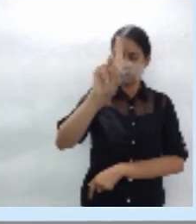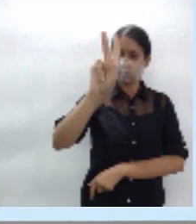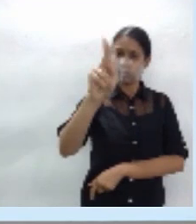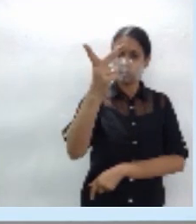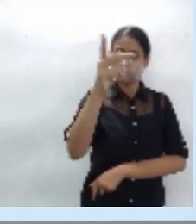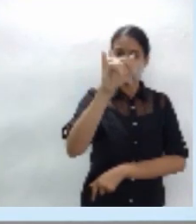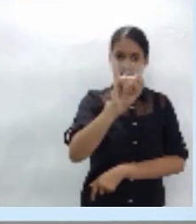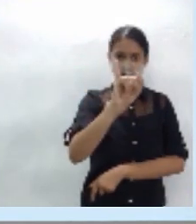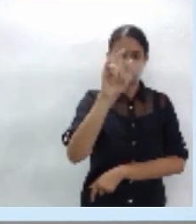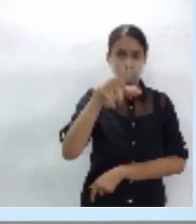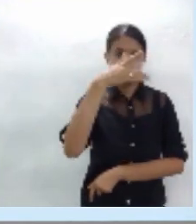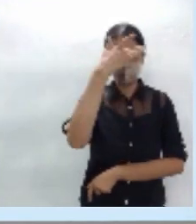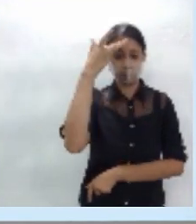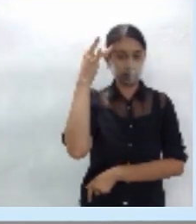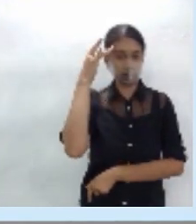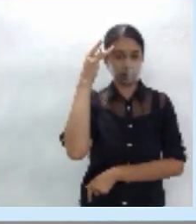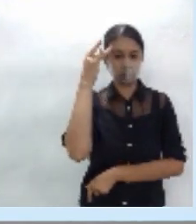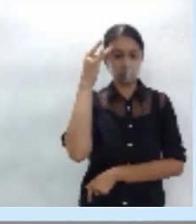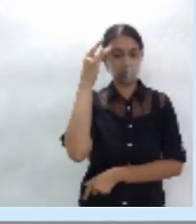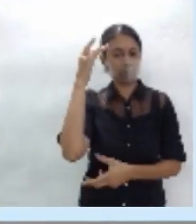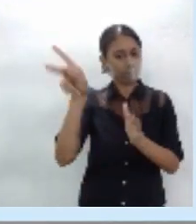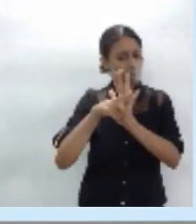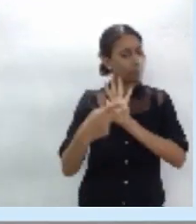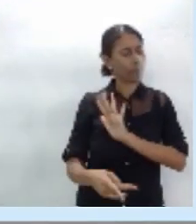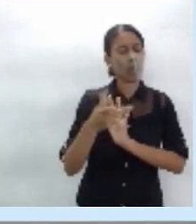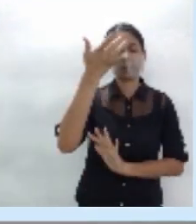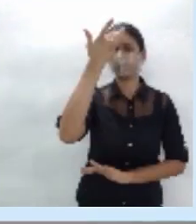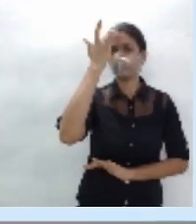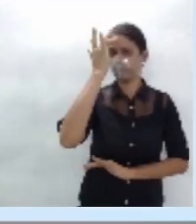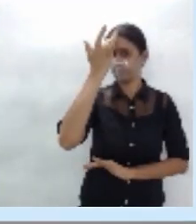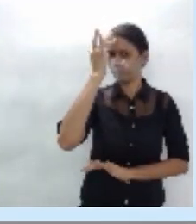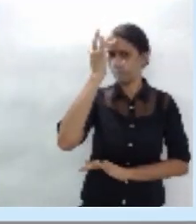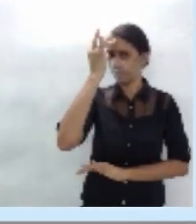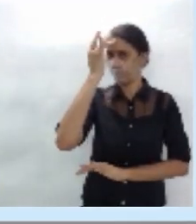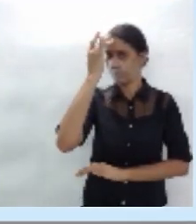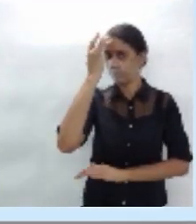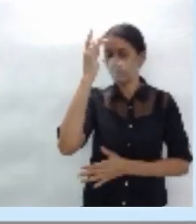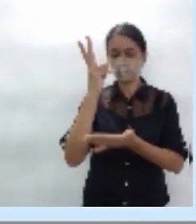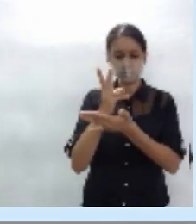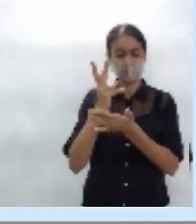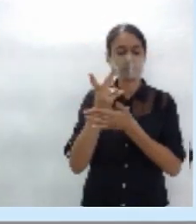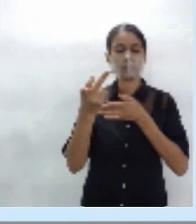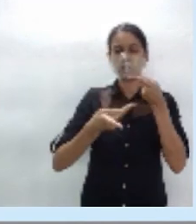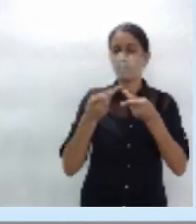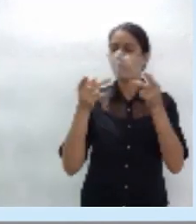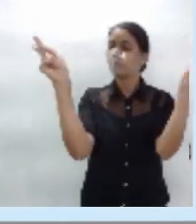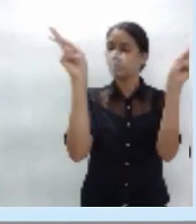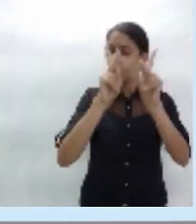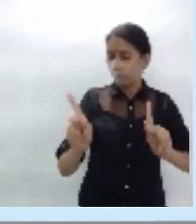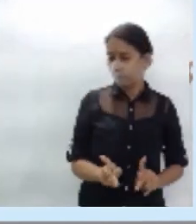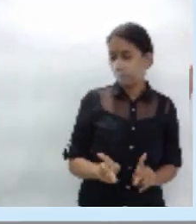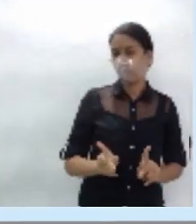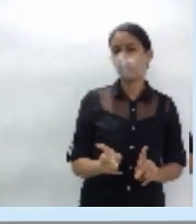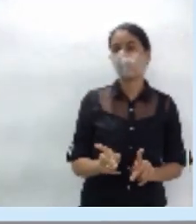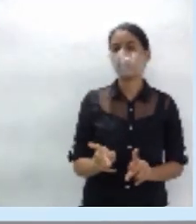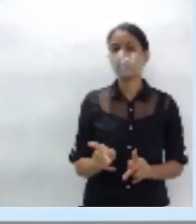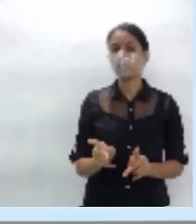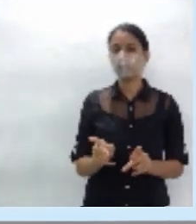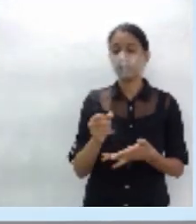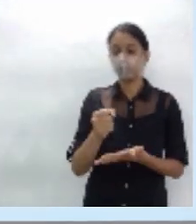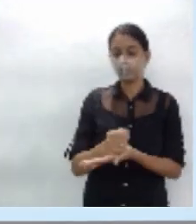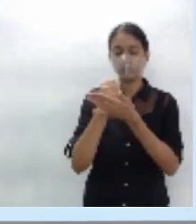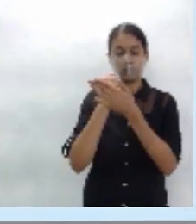uma figura pública indiana, a qual preservou sempre a paz e orientou seu povo a se